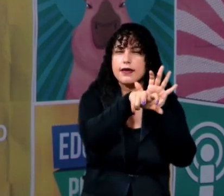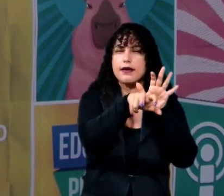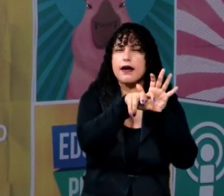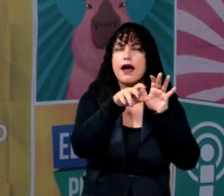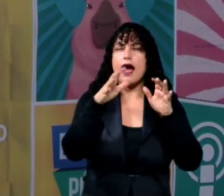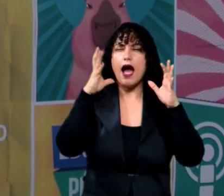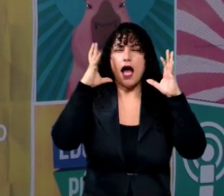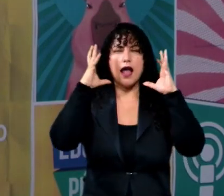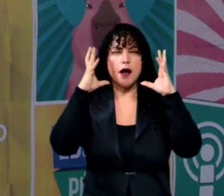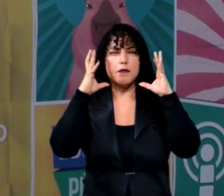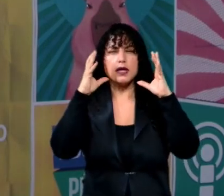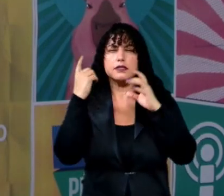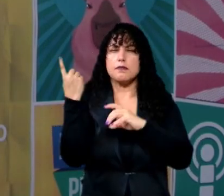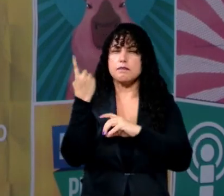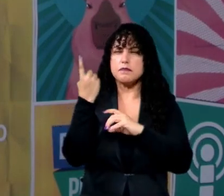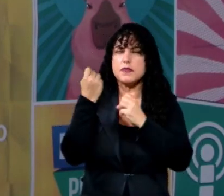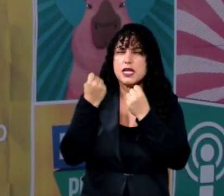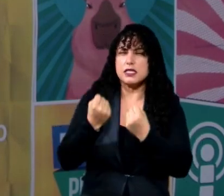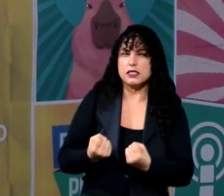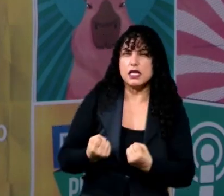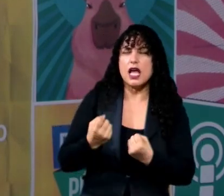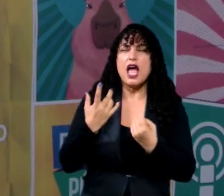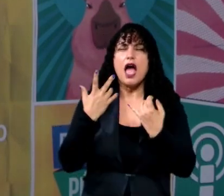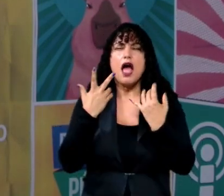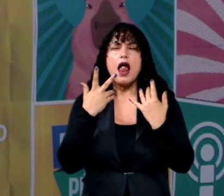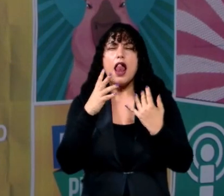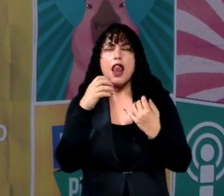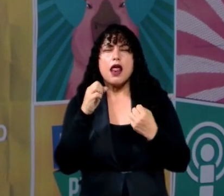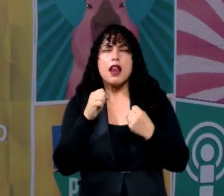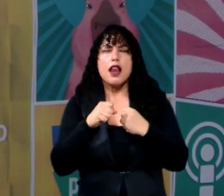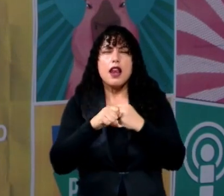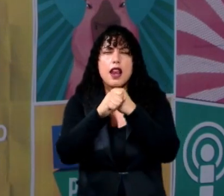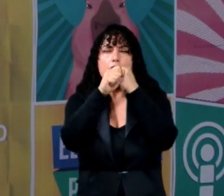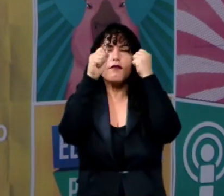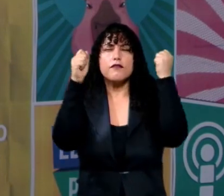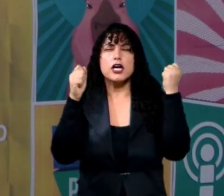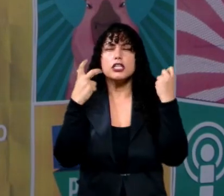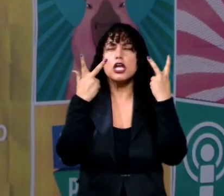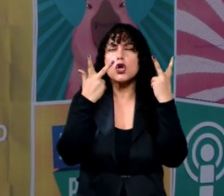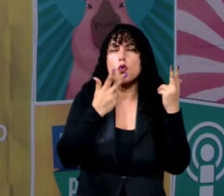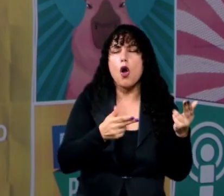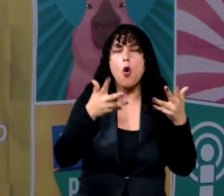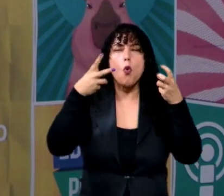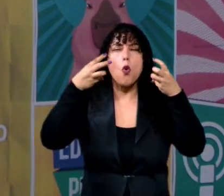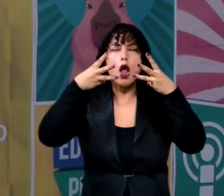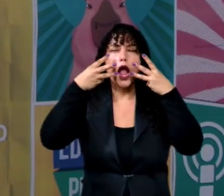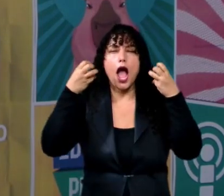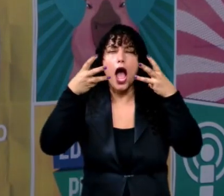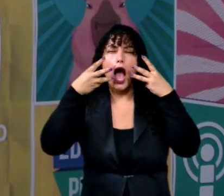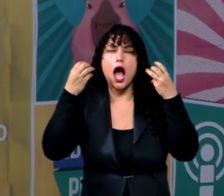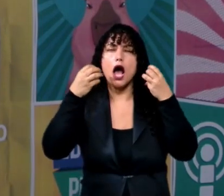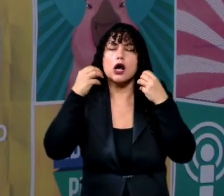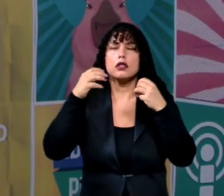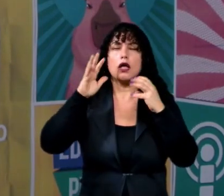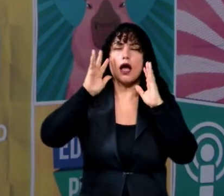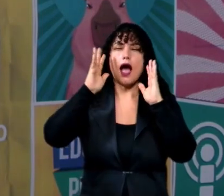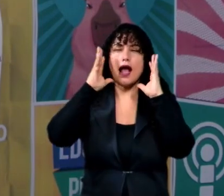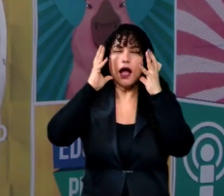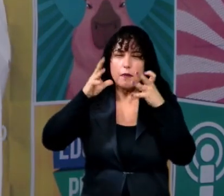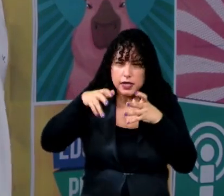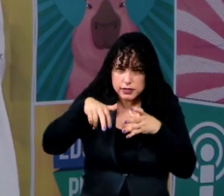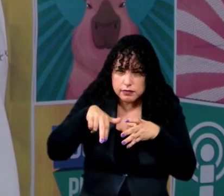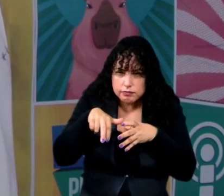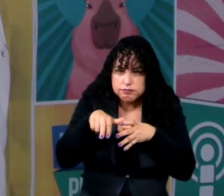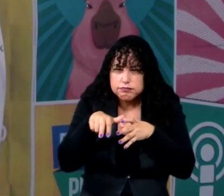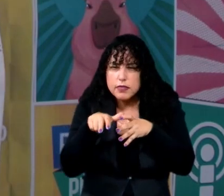muito pesada. Levantar como um gato, com a cabeça baixa, espreguiçar um pouquinho antes, só levantar a